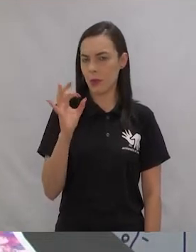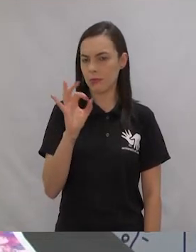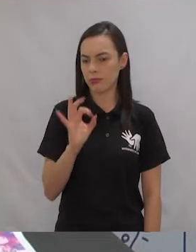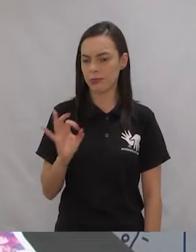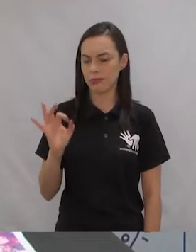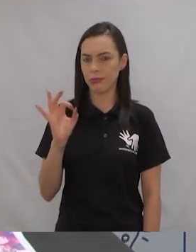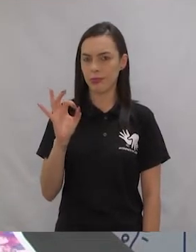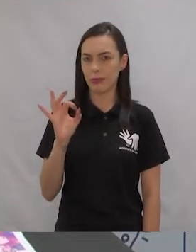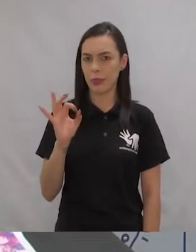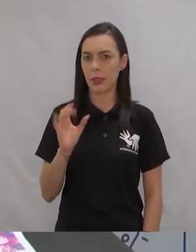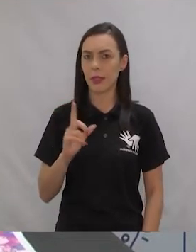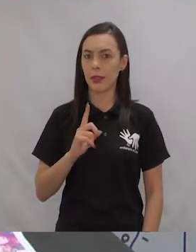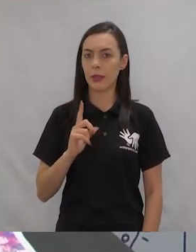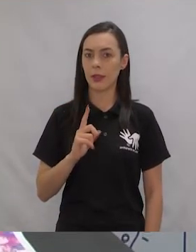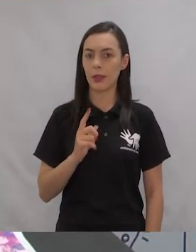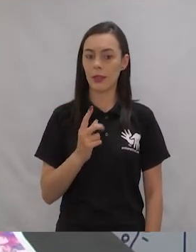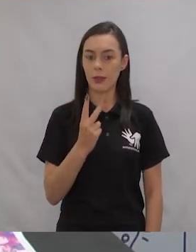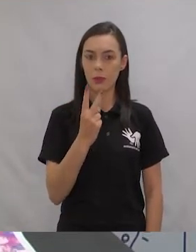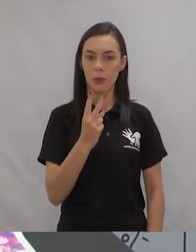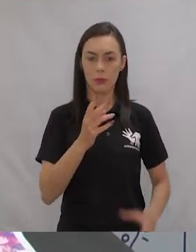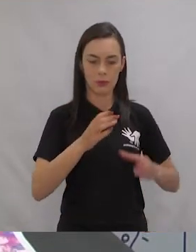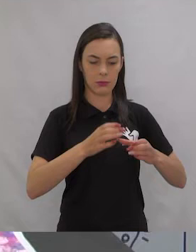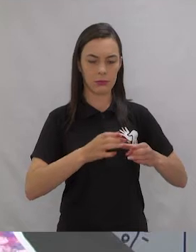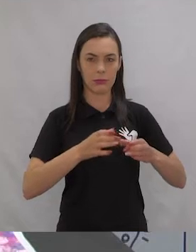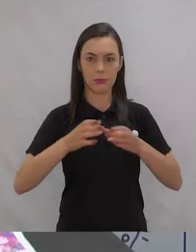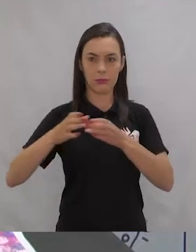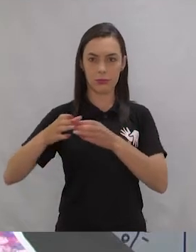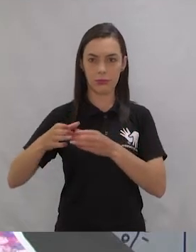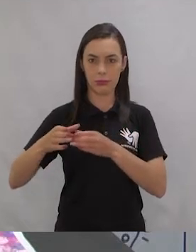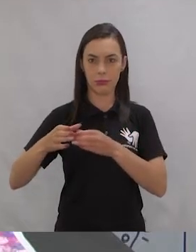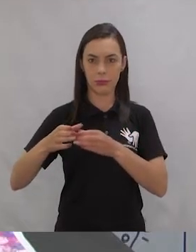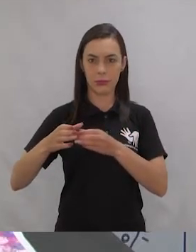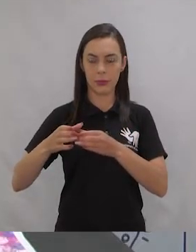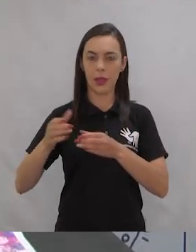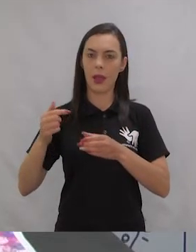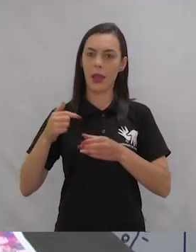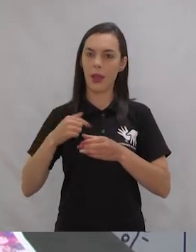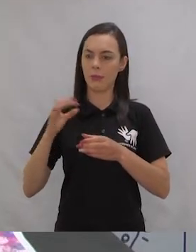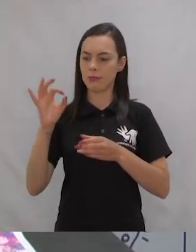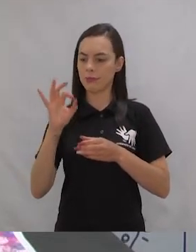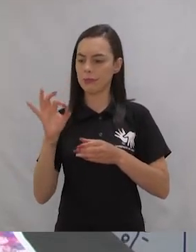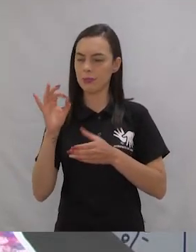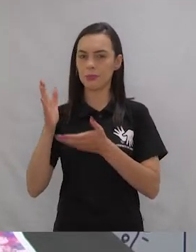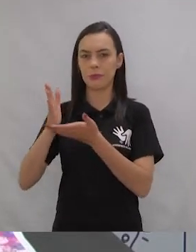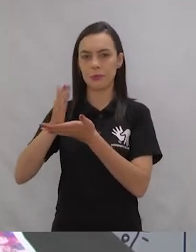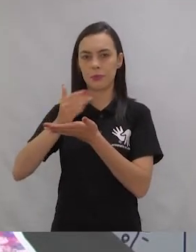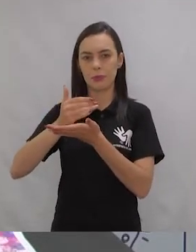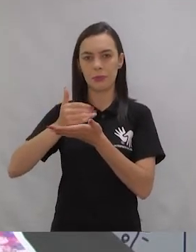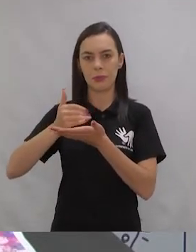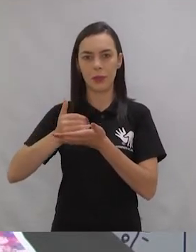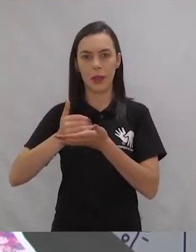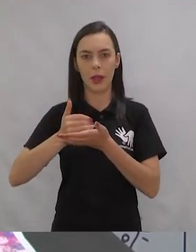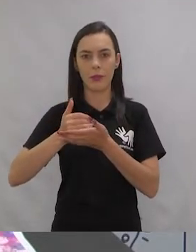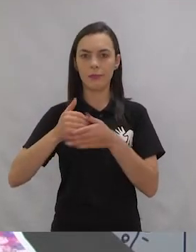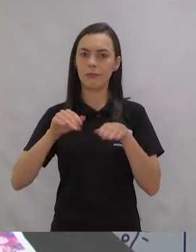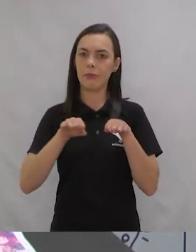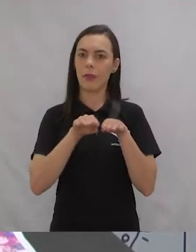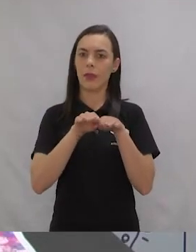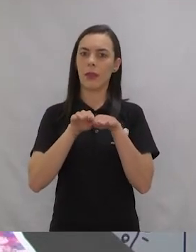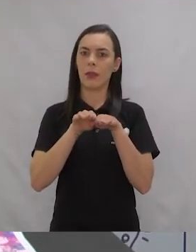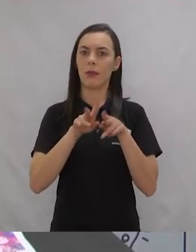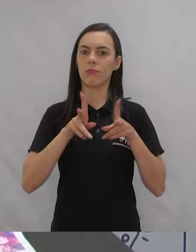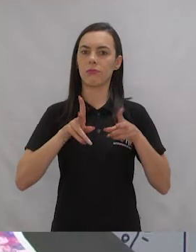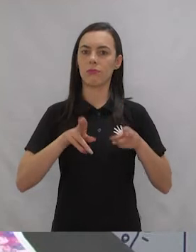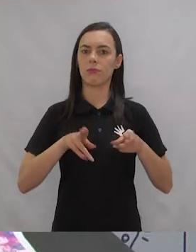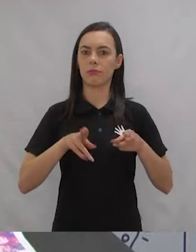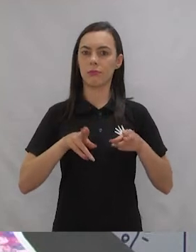1, 2, 3, 4 bolinhas, e eu tenho 2 baldes. Eu tenho que fazer essa repartição igual, repartir de